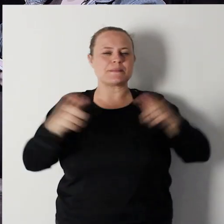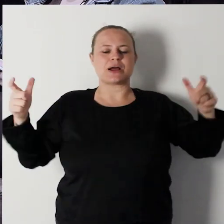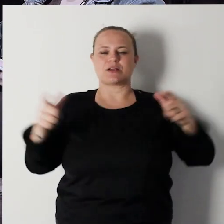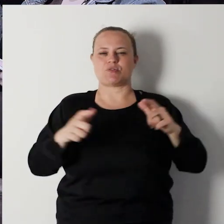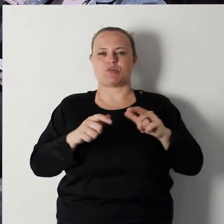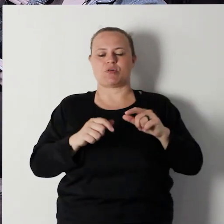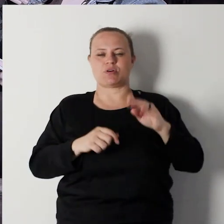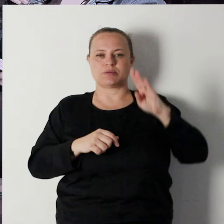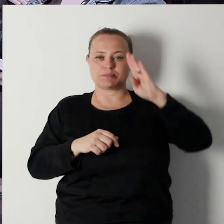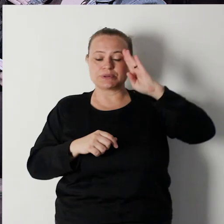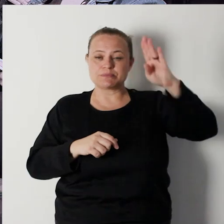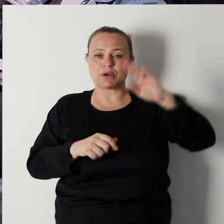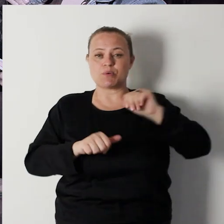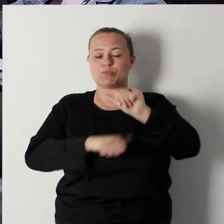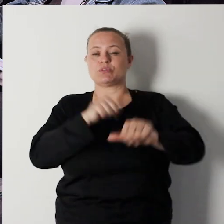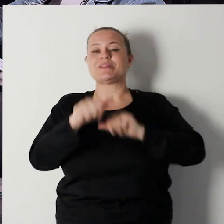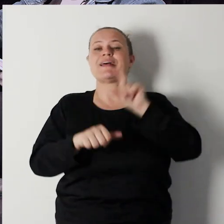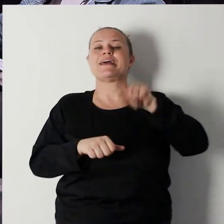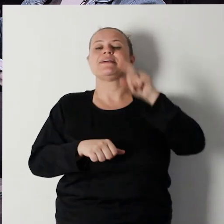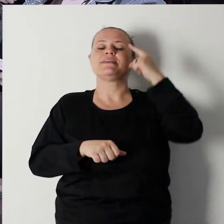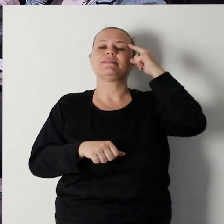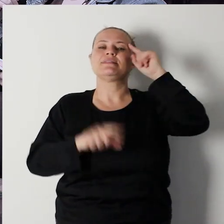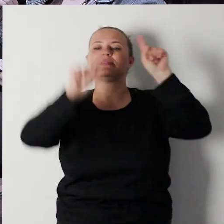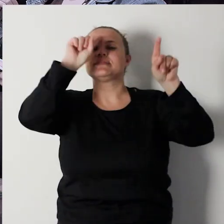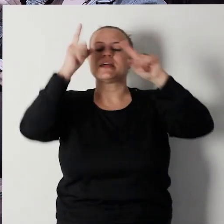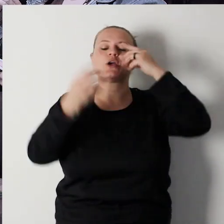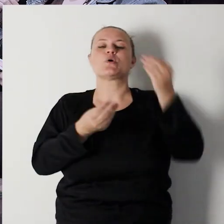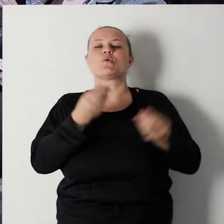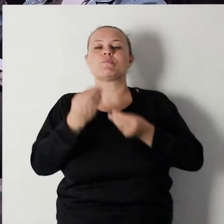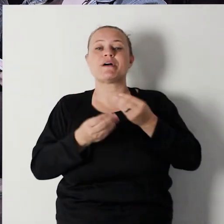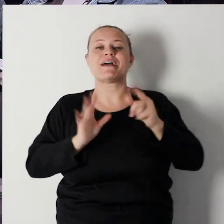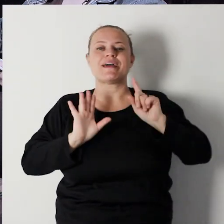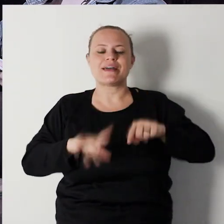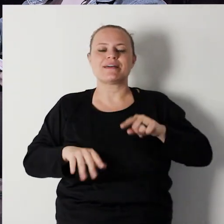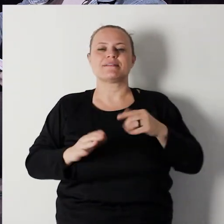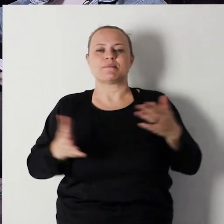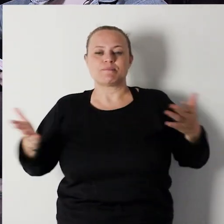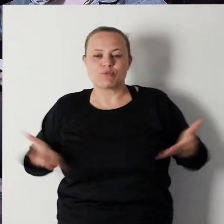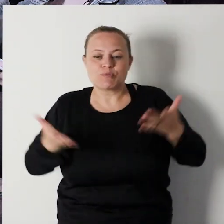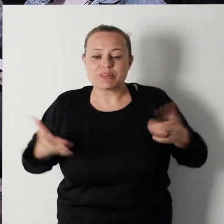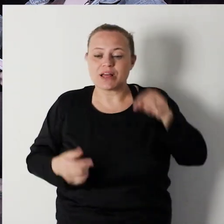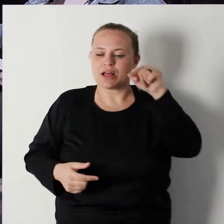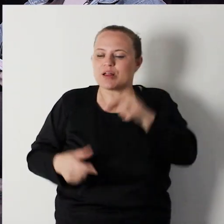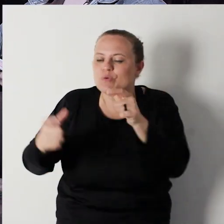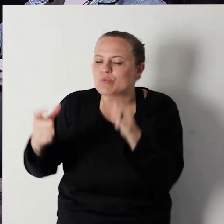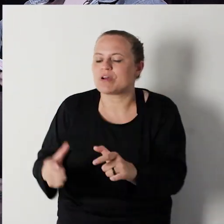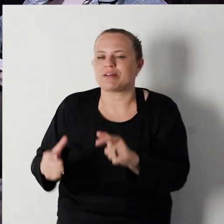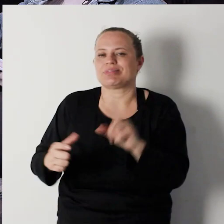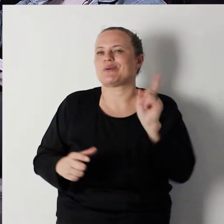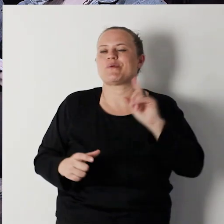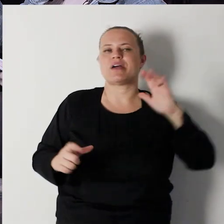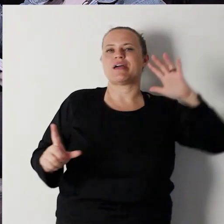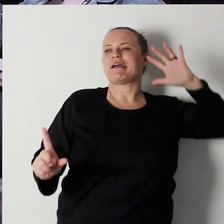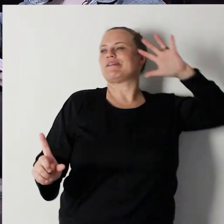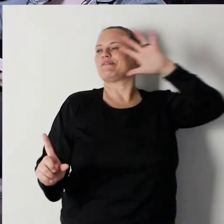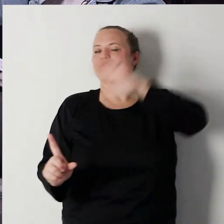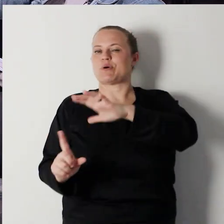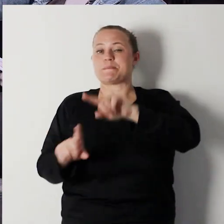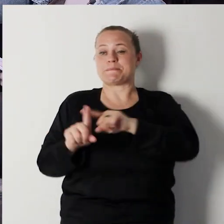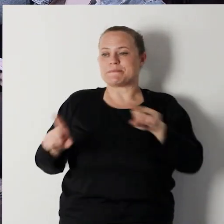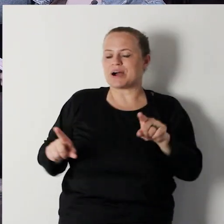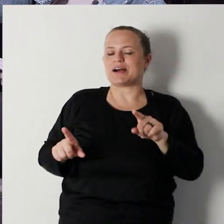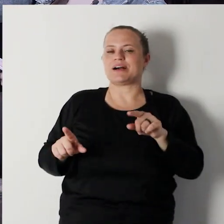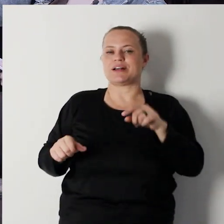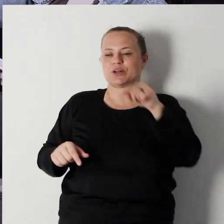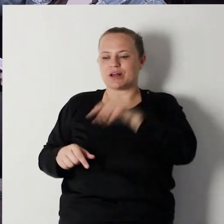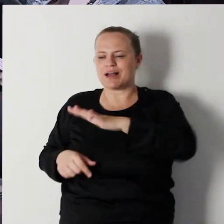grande mudança, que na época o Gilberto Gil colocou, é a ideia de colocar o recurso e fomentar a cultura no